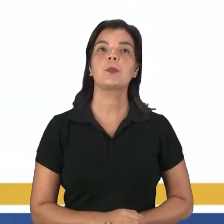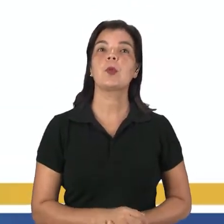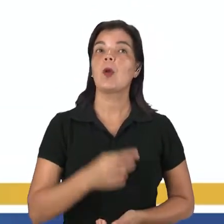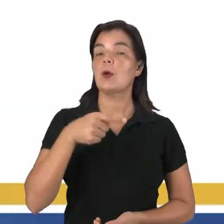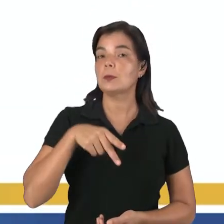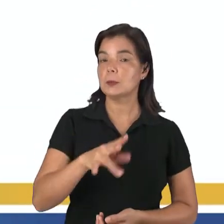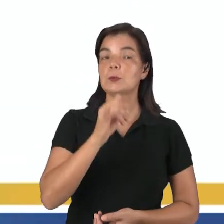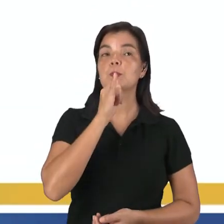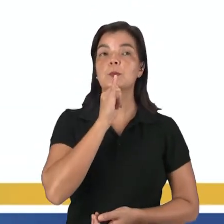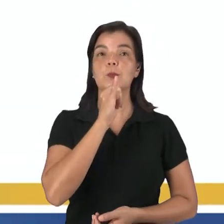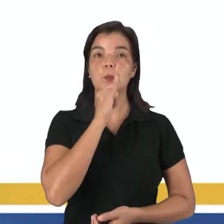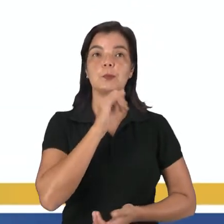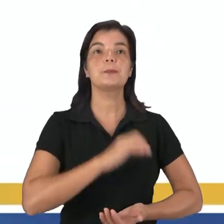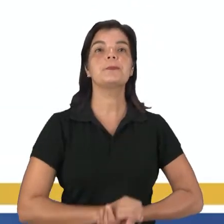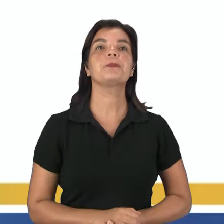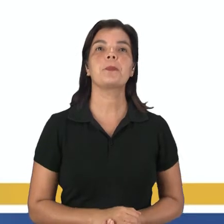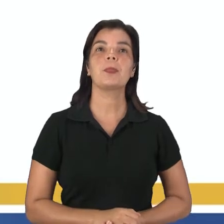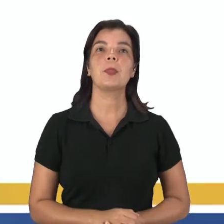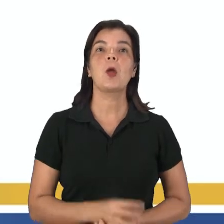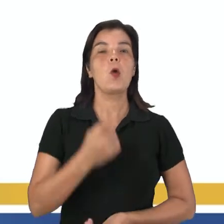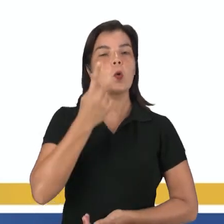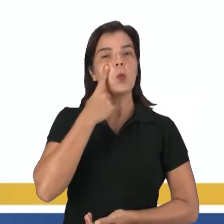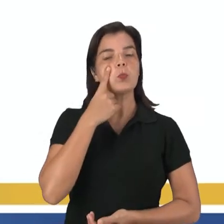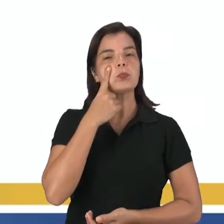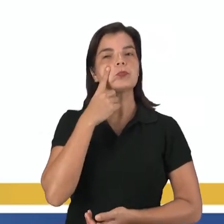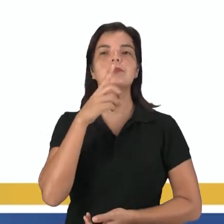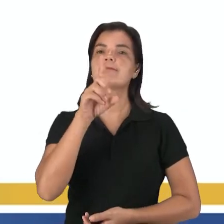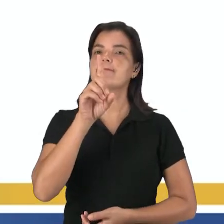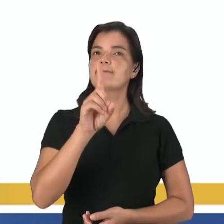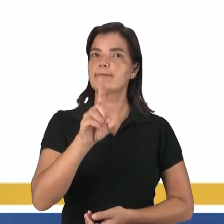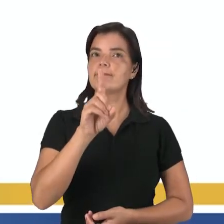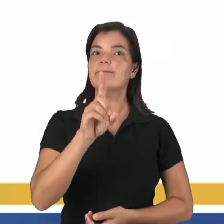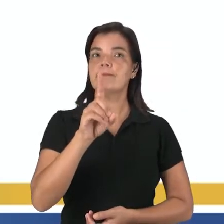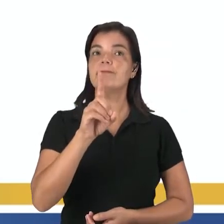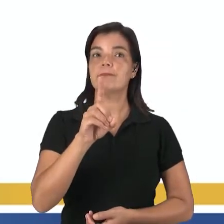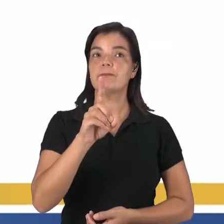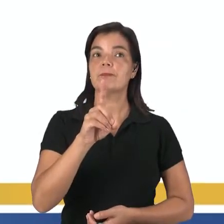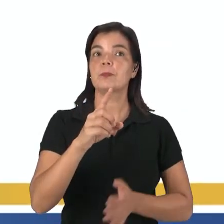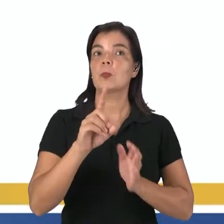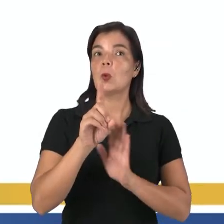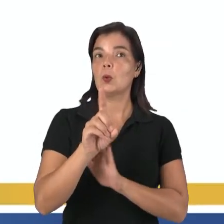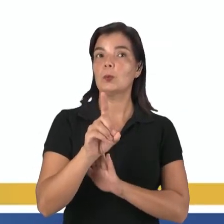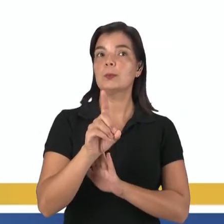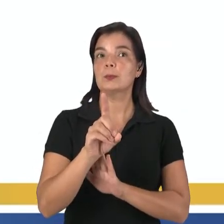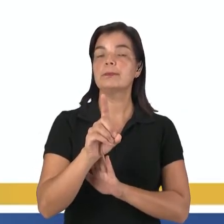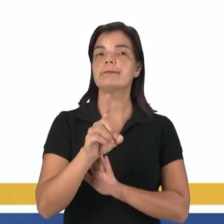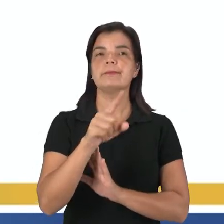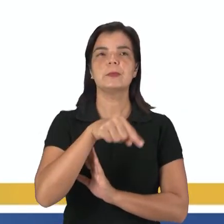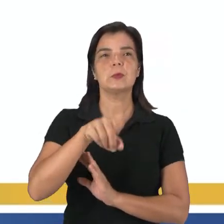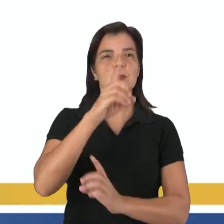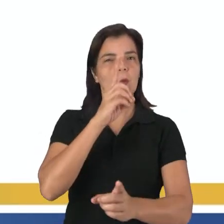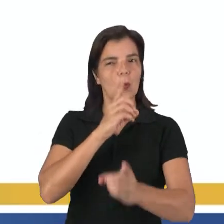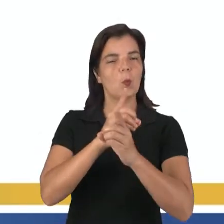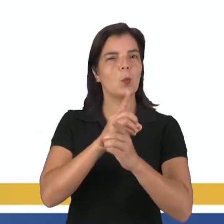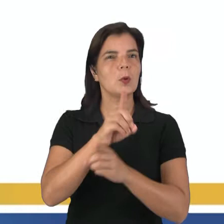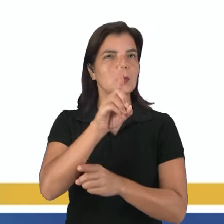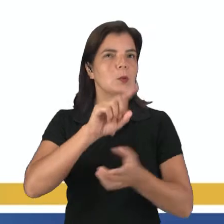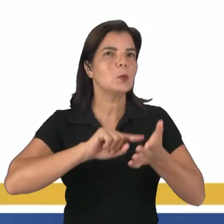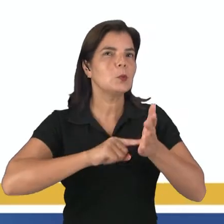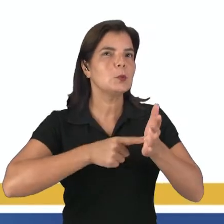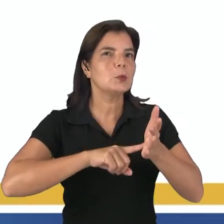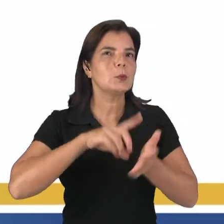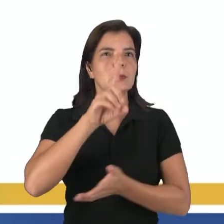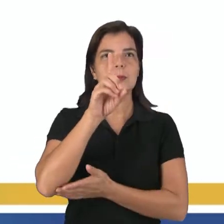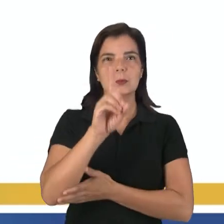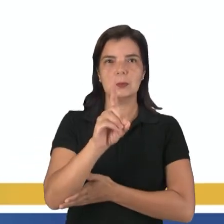e continuando ainda exemplo Observe que o ponto de né temos aí o ponto de Vocês encontraram o